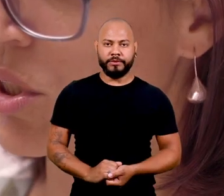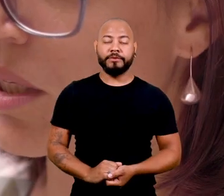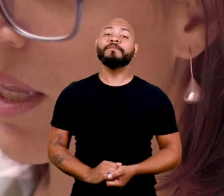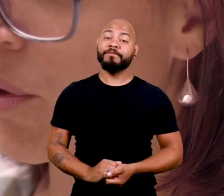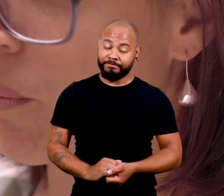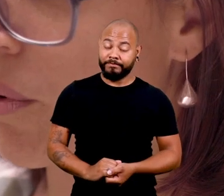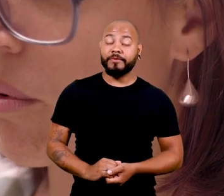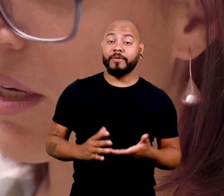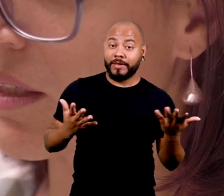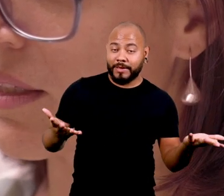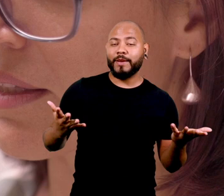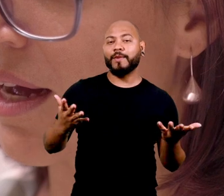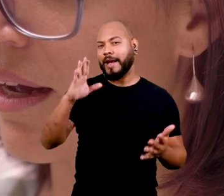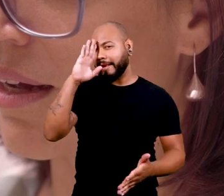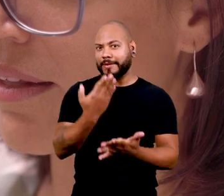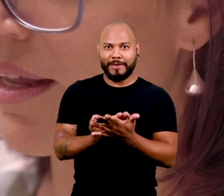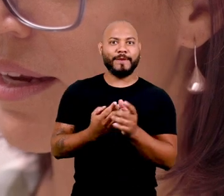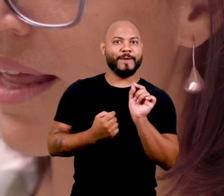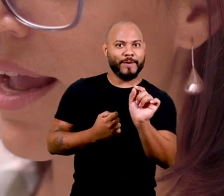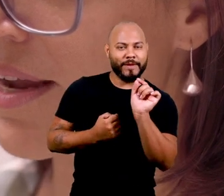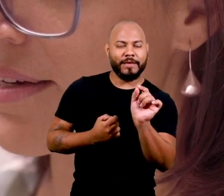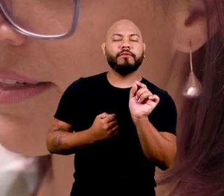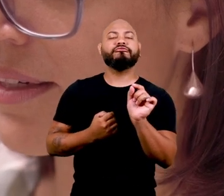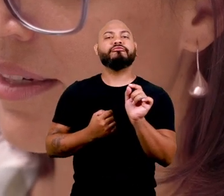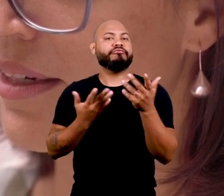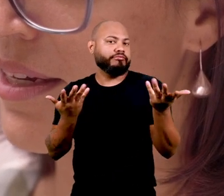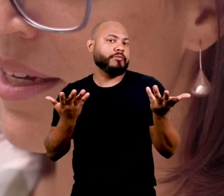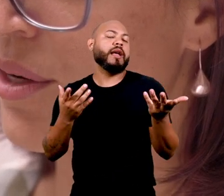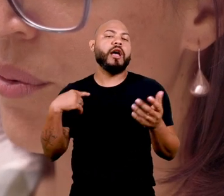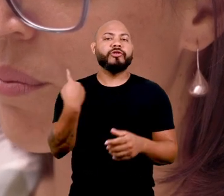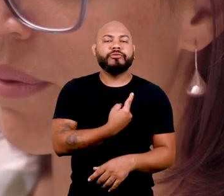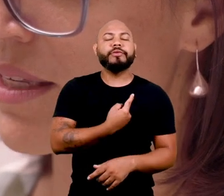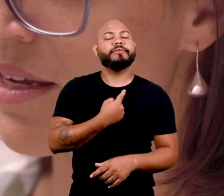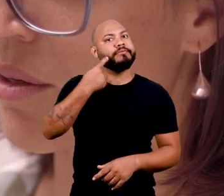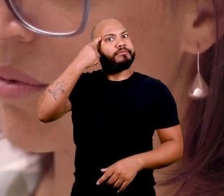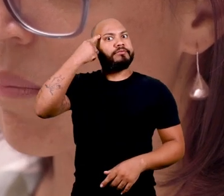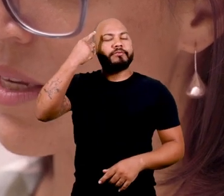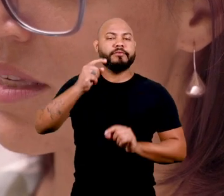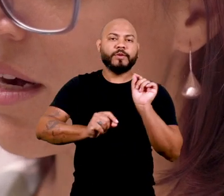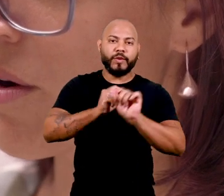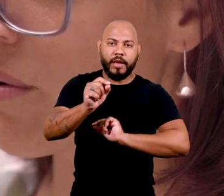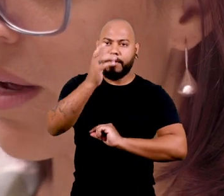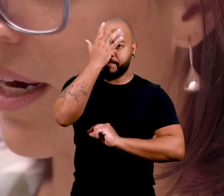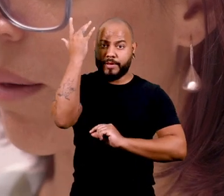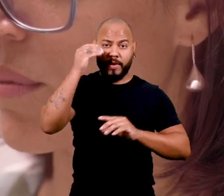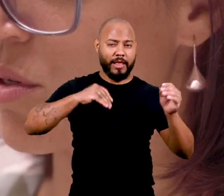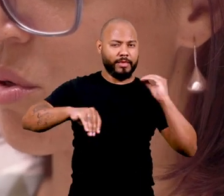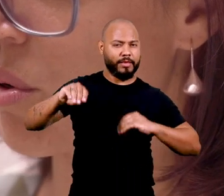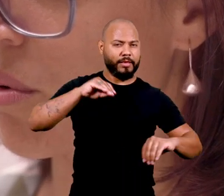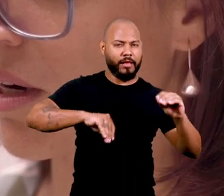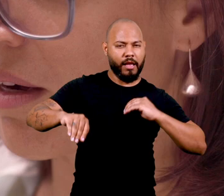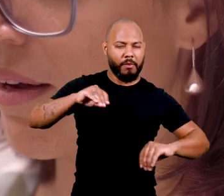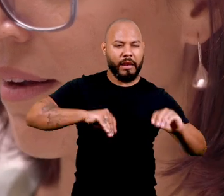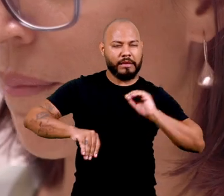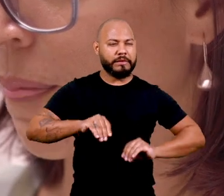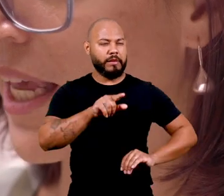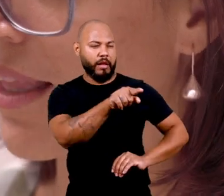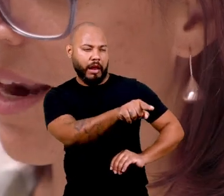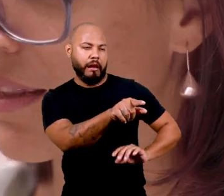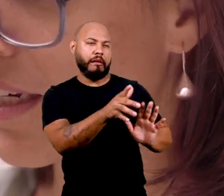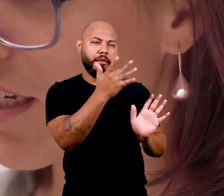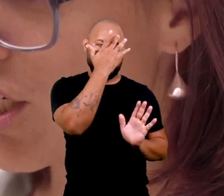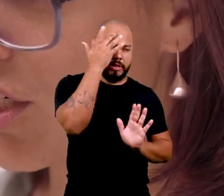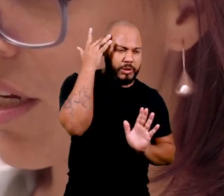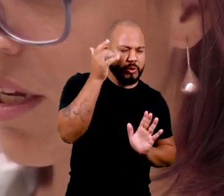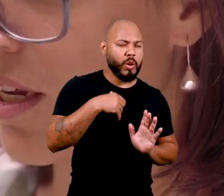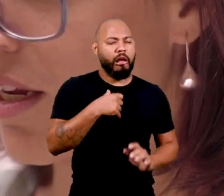Eu acho que a gente tem um pouco ainda da ideia que o paciente com depressão é aquela pessoa que está